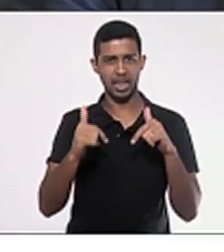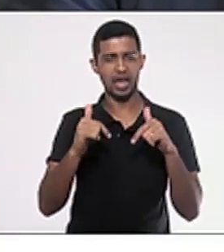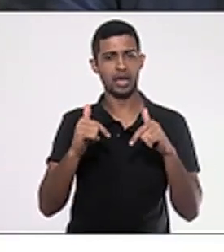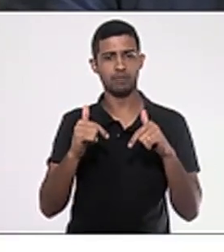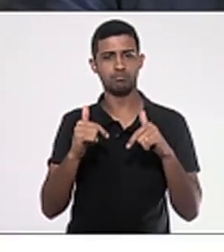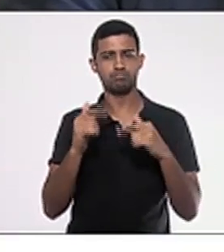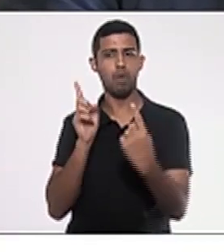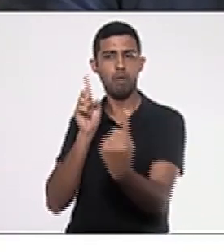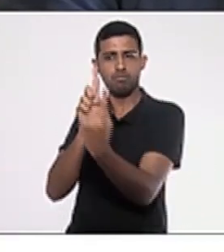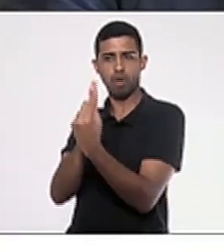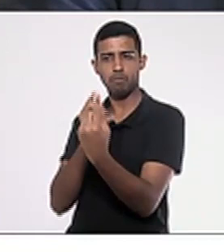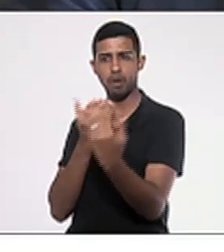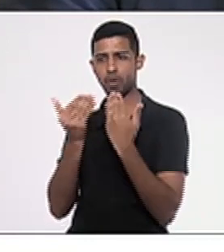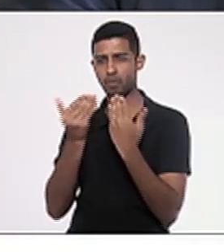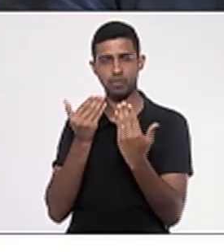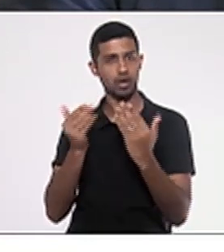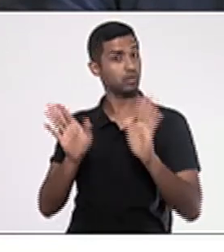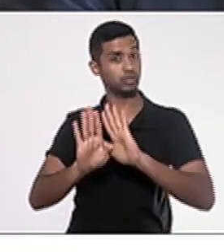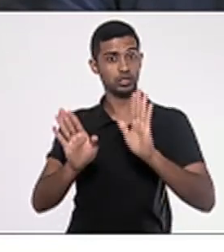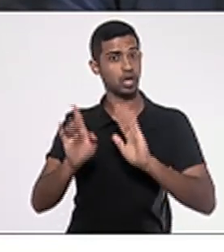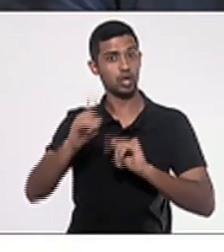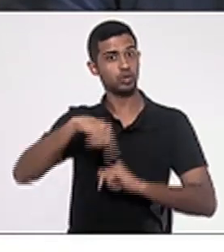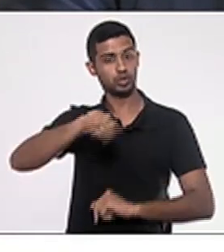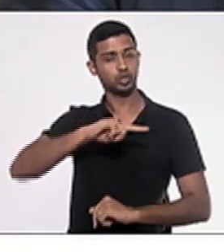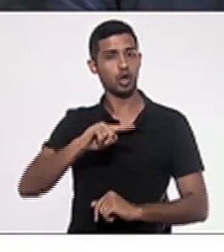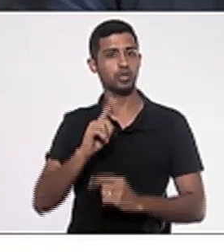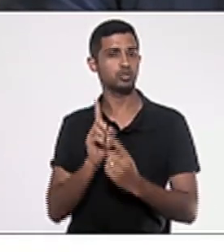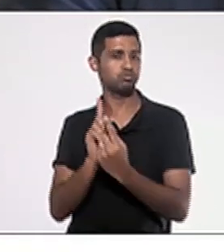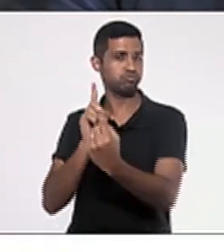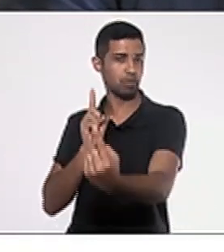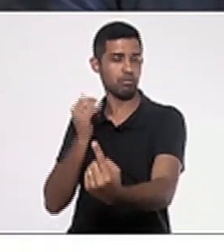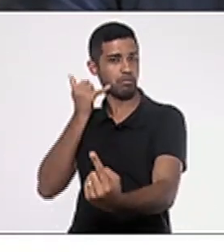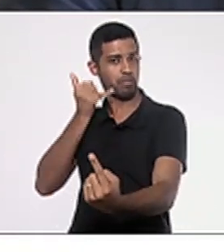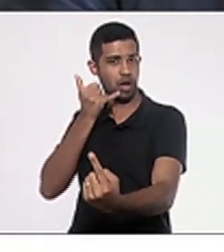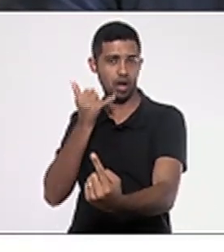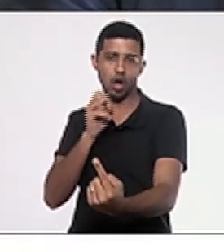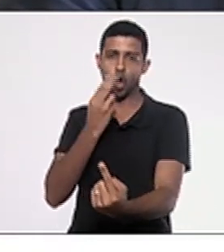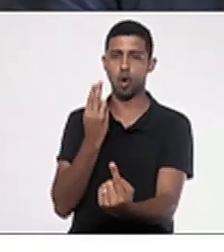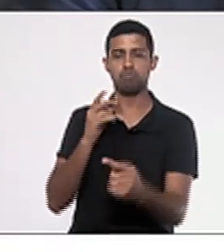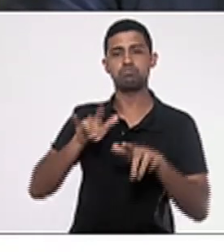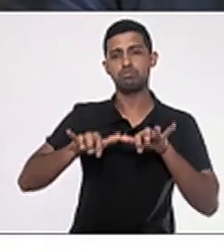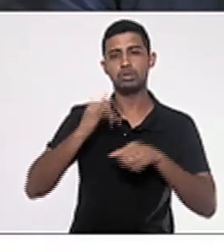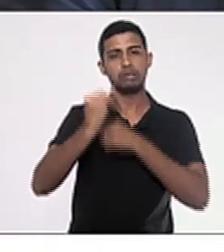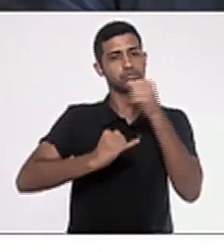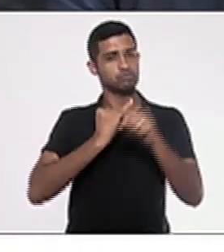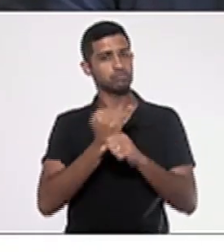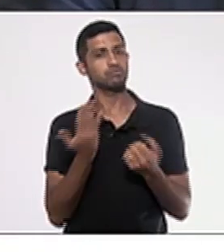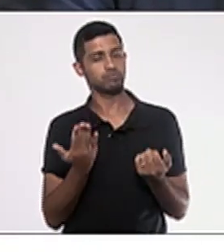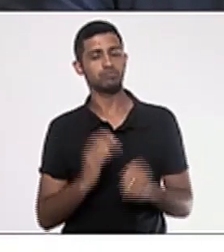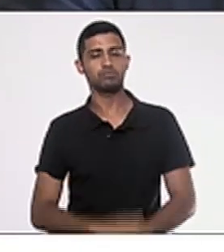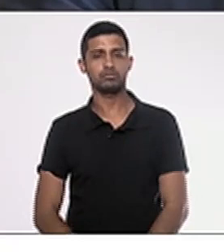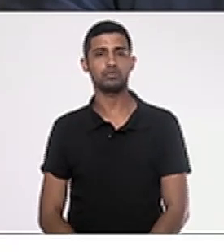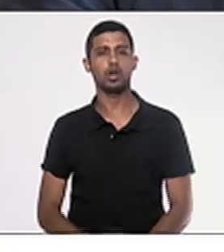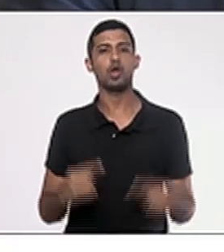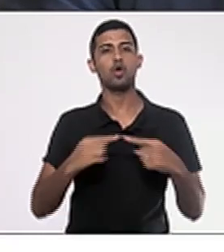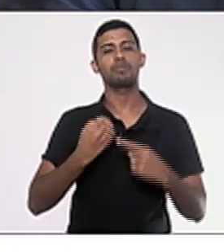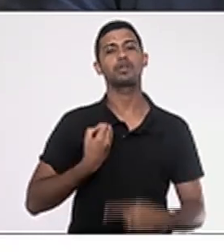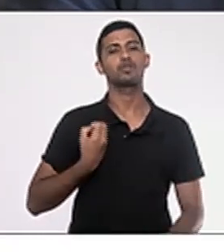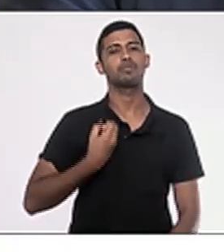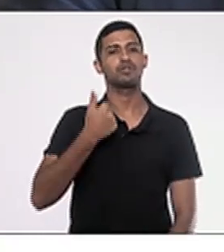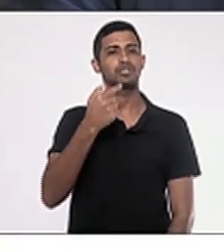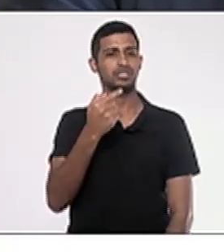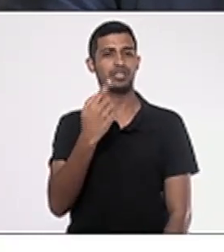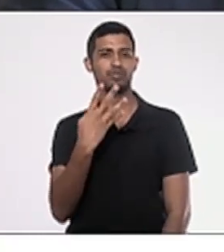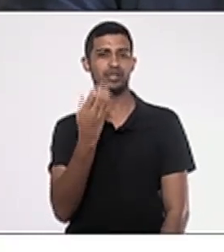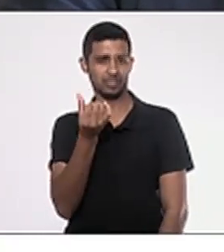nosso órgão, né? Nós fazemos atendimento itinerante e pela internet e por telefone, que é o 1746, que é